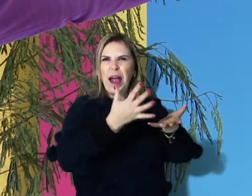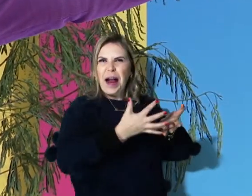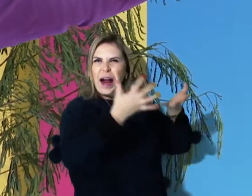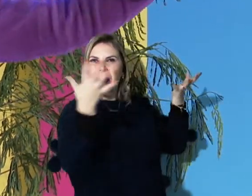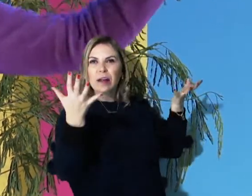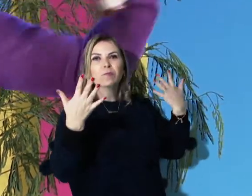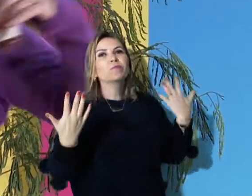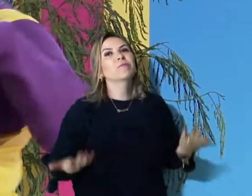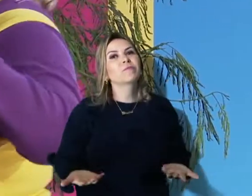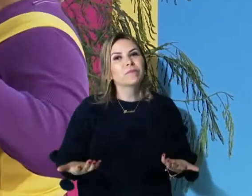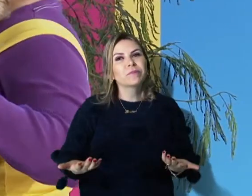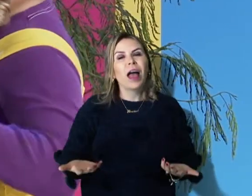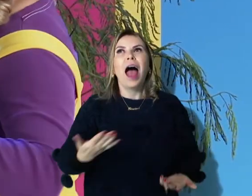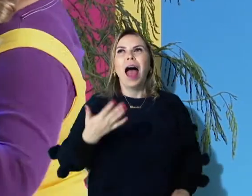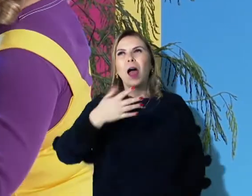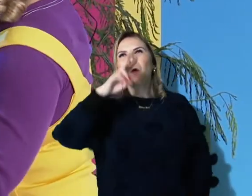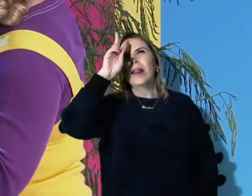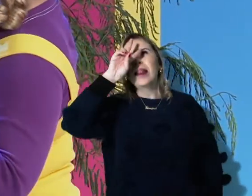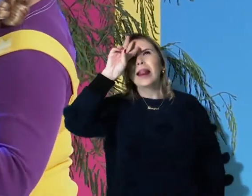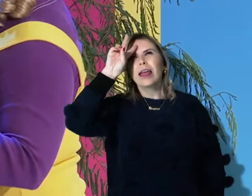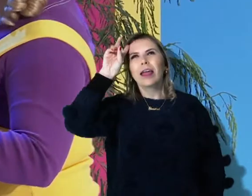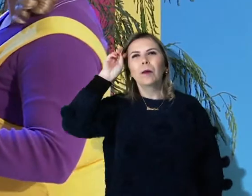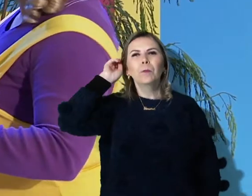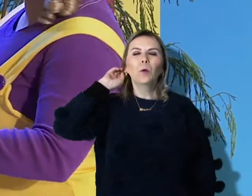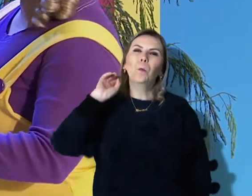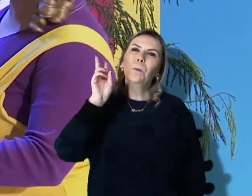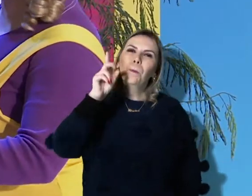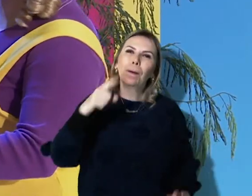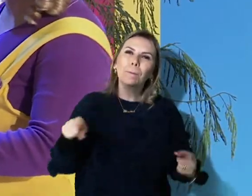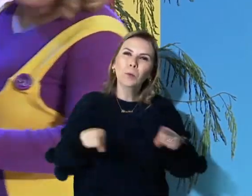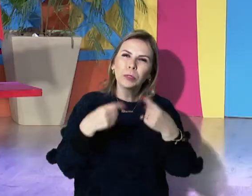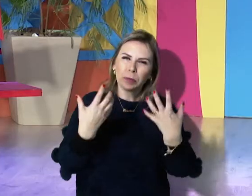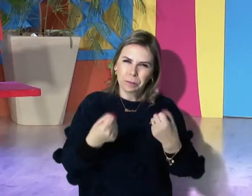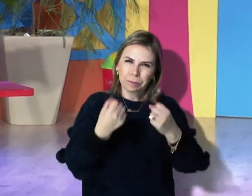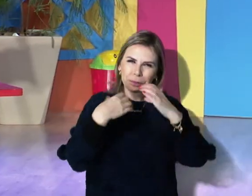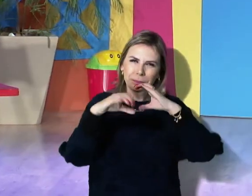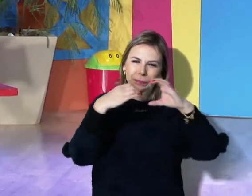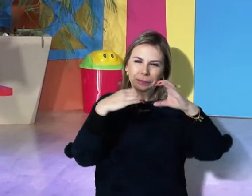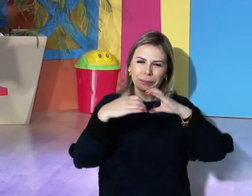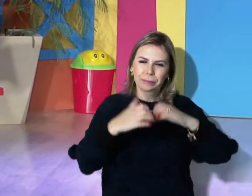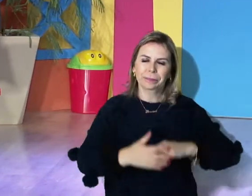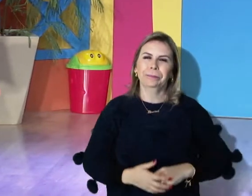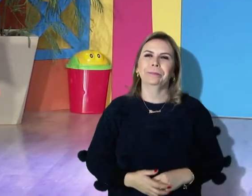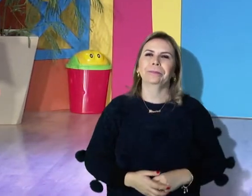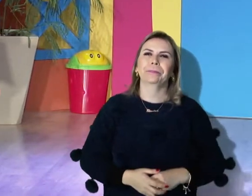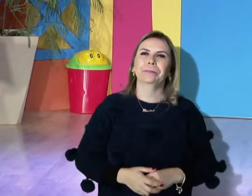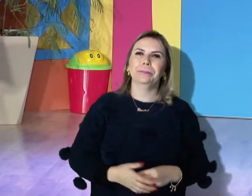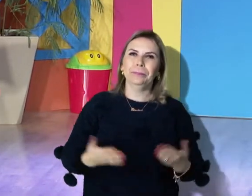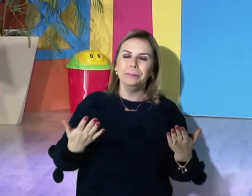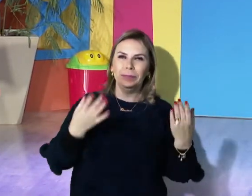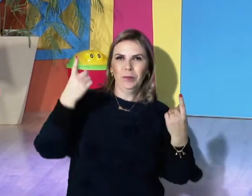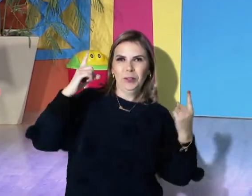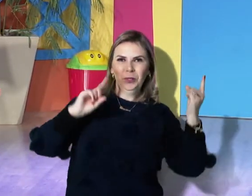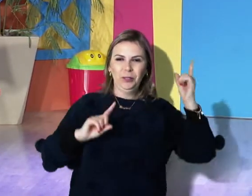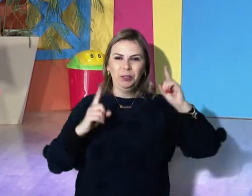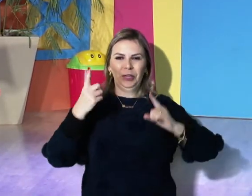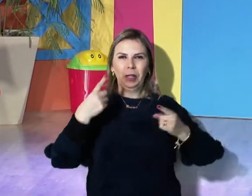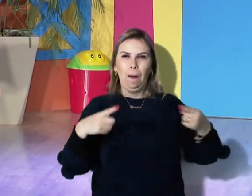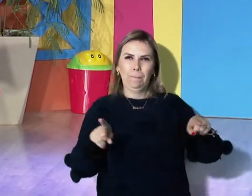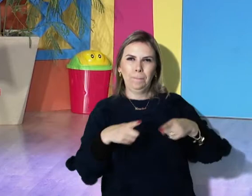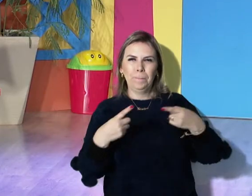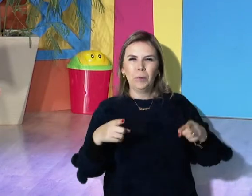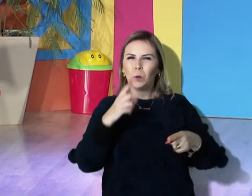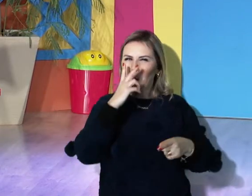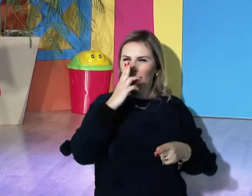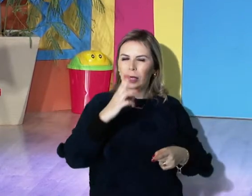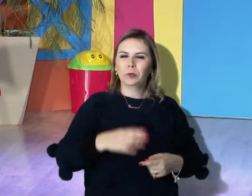grandona? Ai, eu lembrei de uma música. Vamos cantar? Vamos. Vou deixar esse negócio aqui pra gente fazer o gesto. Acho que é a mesma música